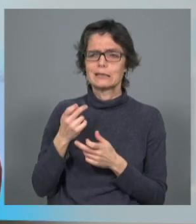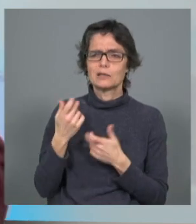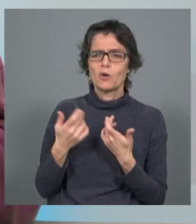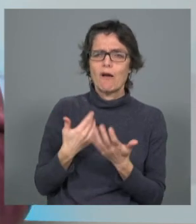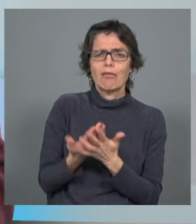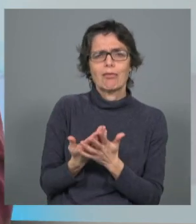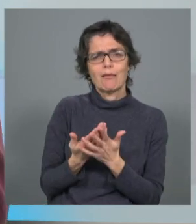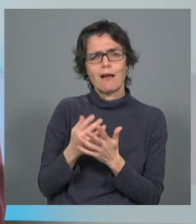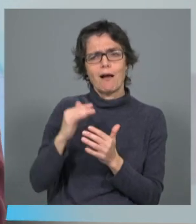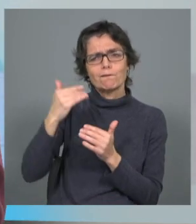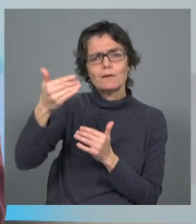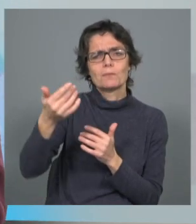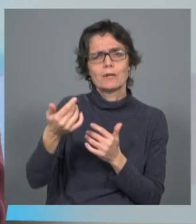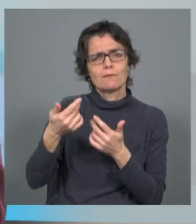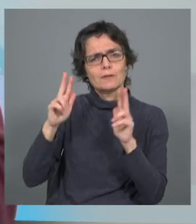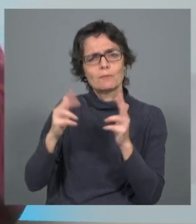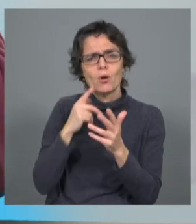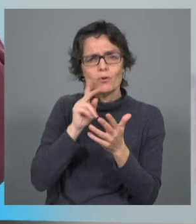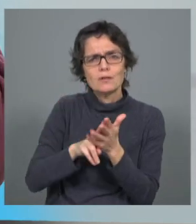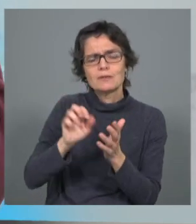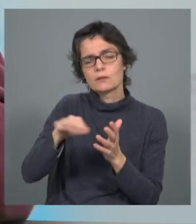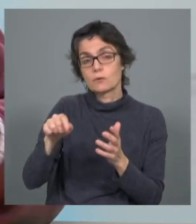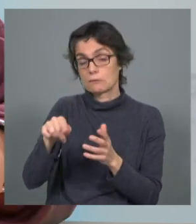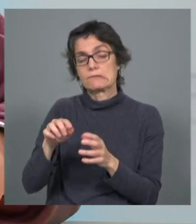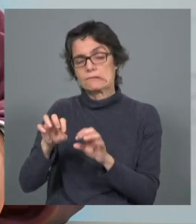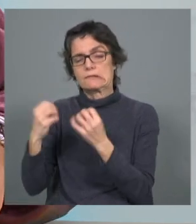deixar marcas sociais muito